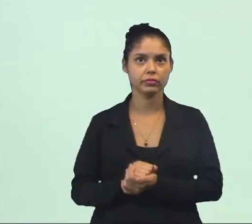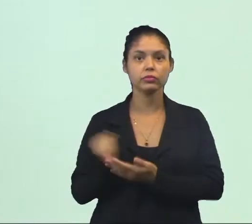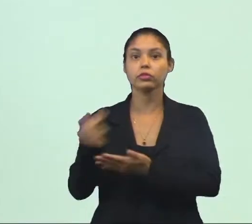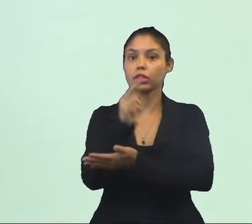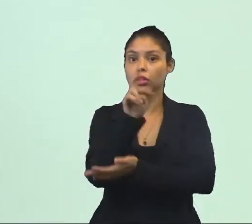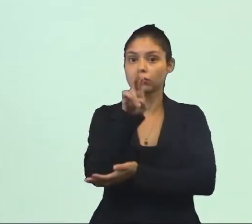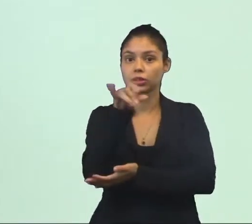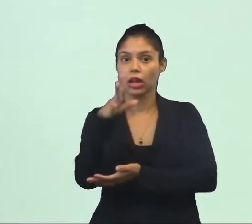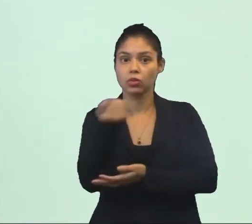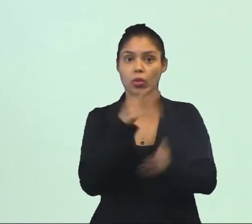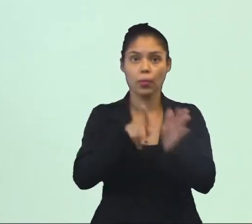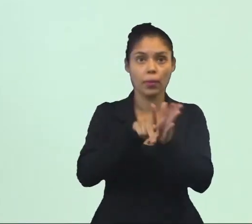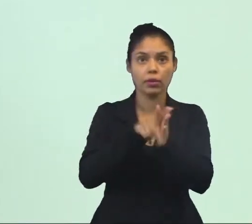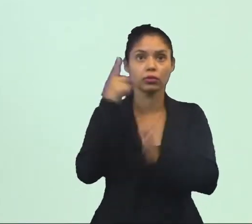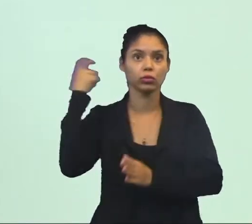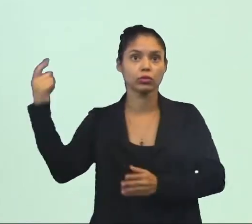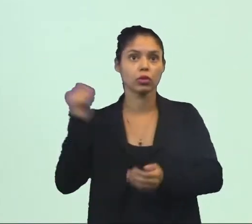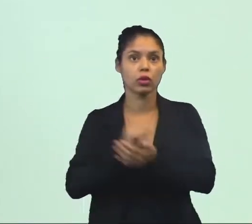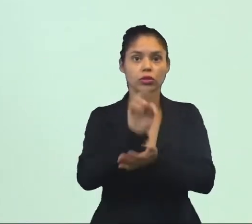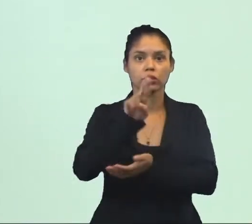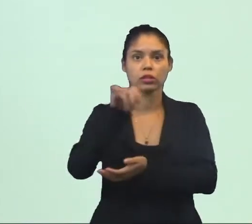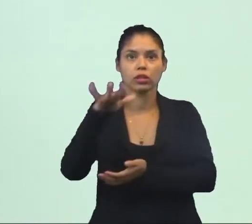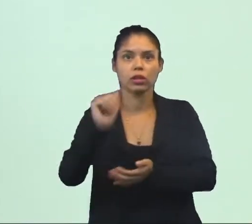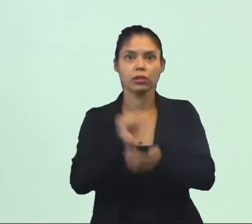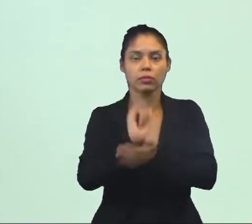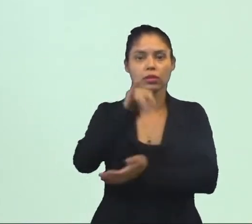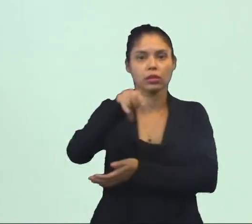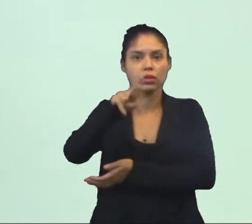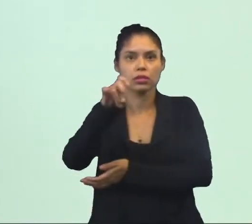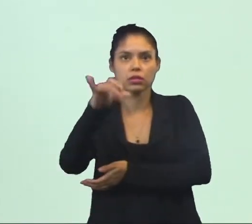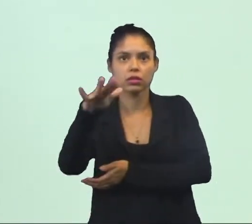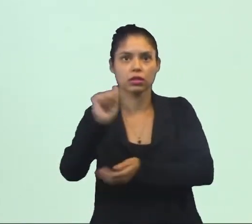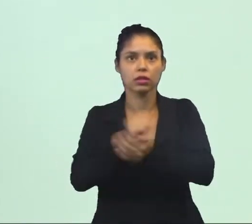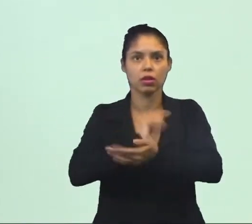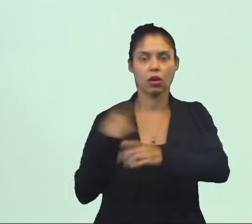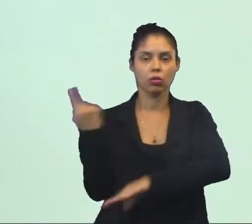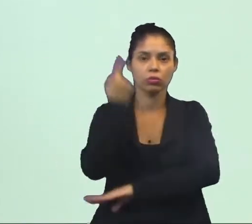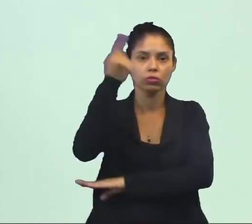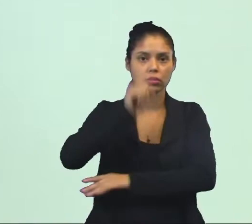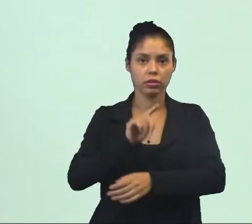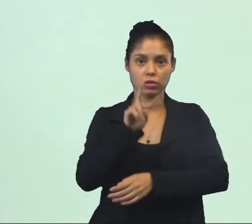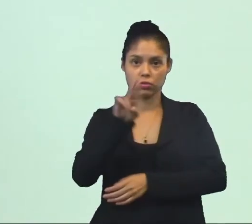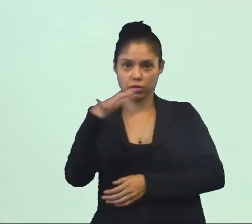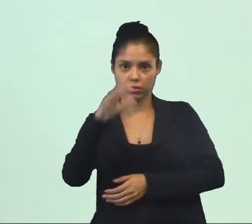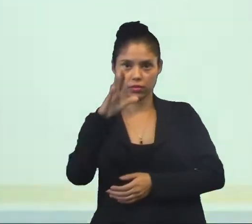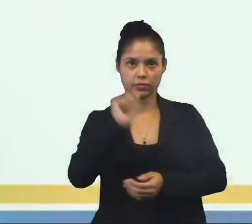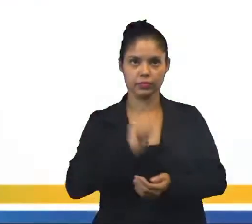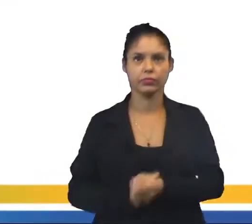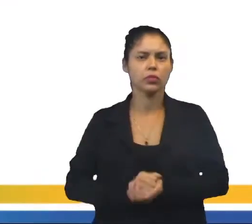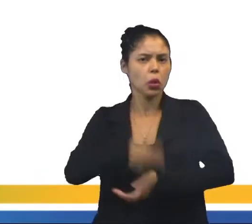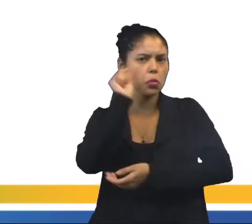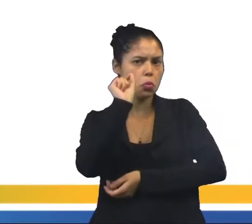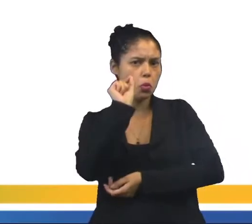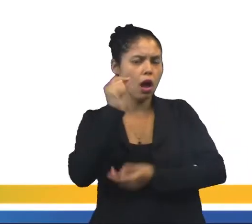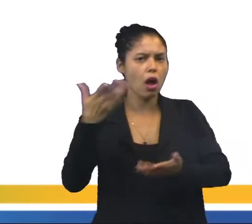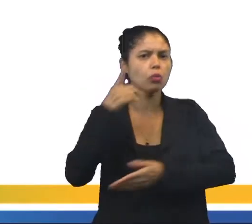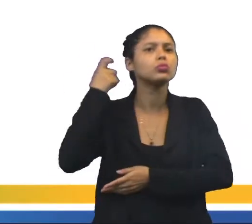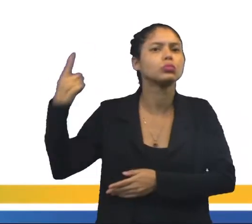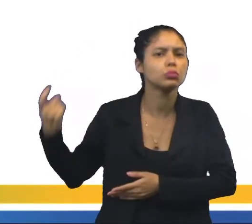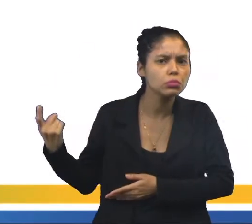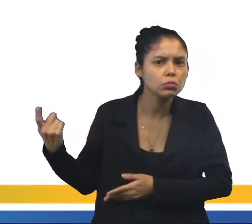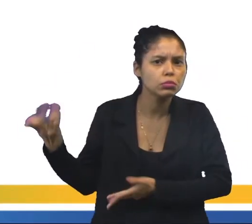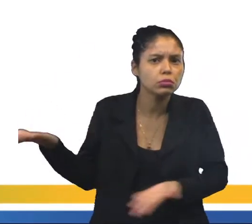artificiais, propriedade do som, timbre, intensidade, duração. Vamos lá. O que é som,